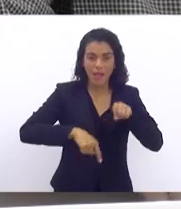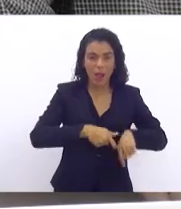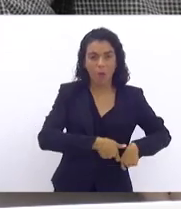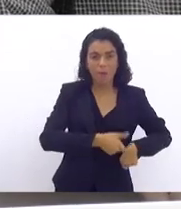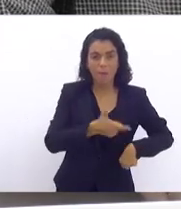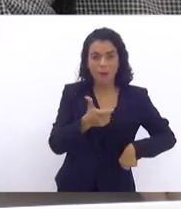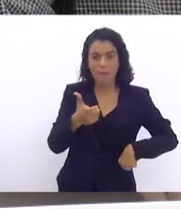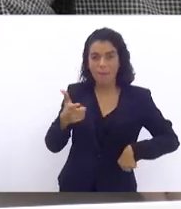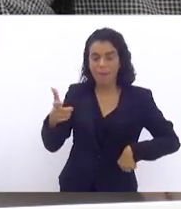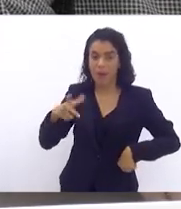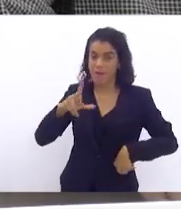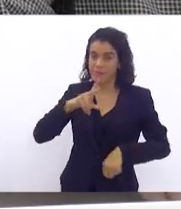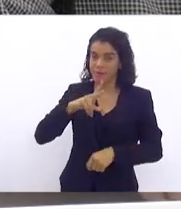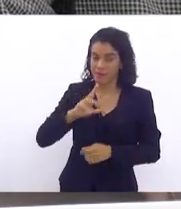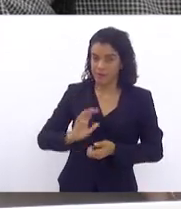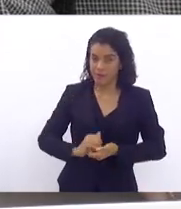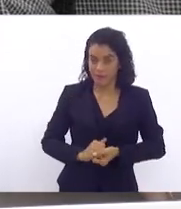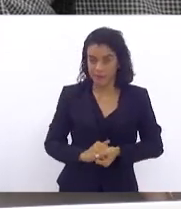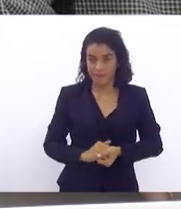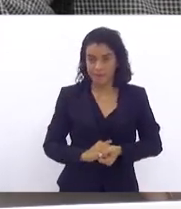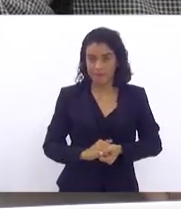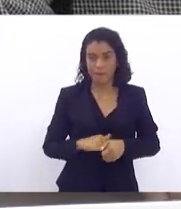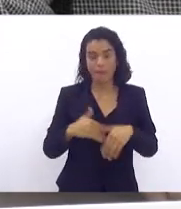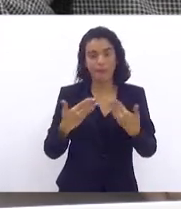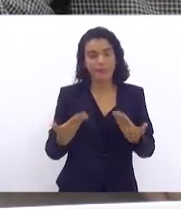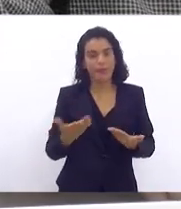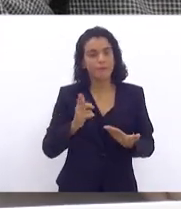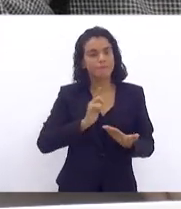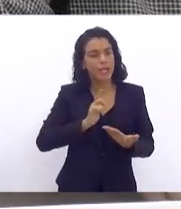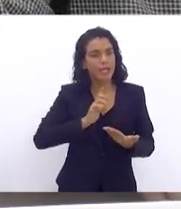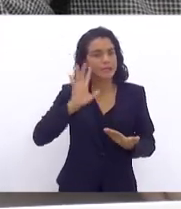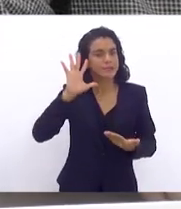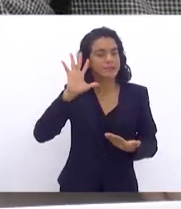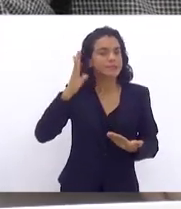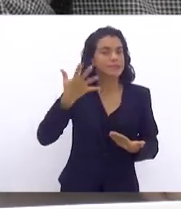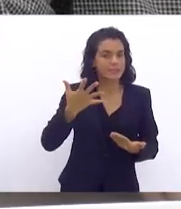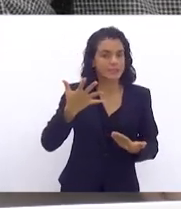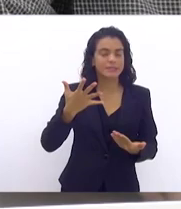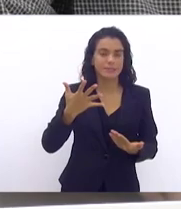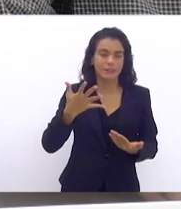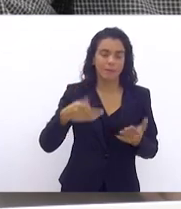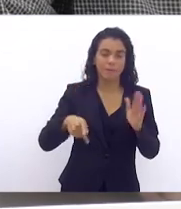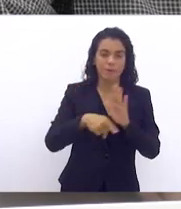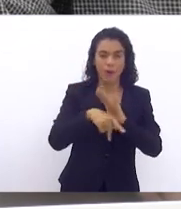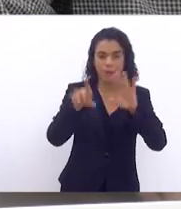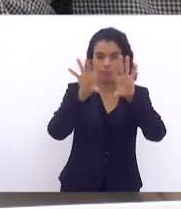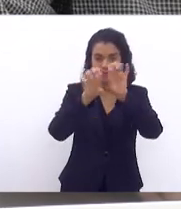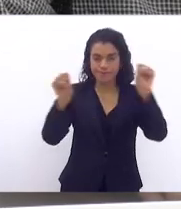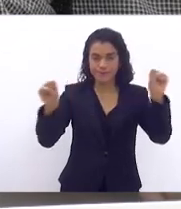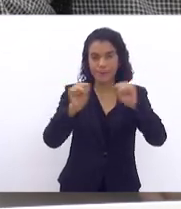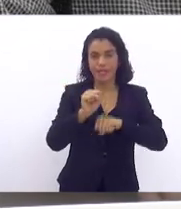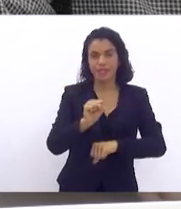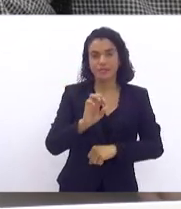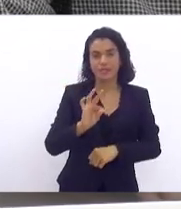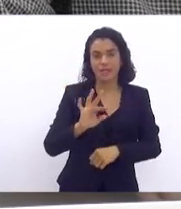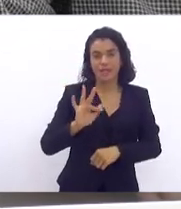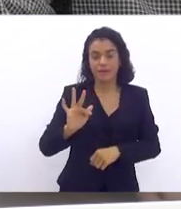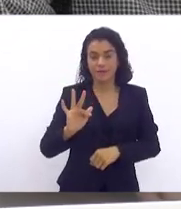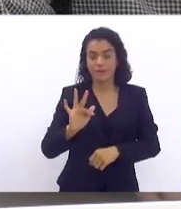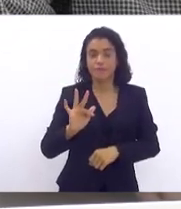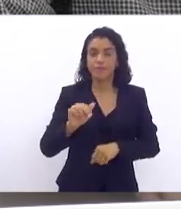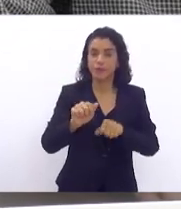legislar privativamente. Né? Então, tem essa decisão do STF,